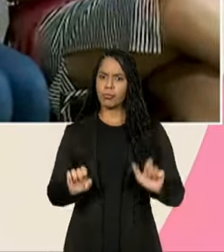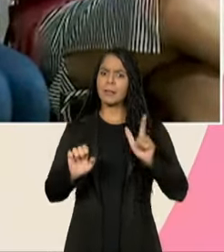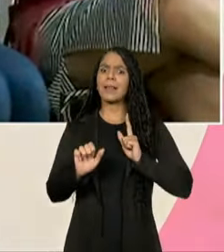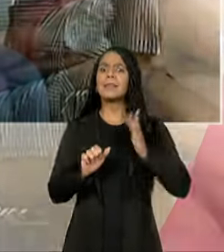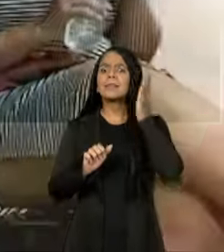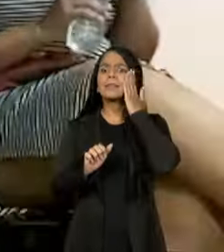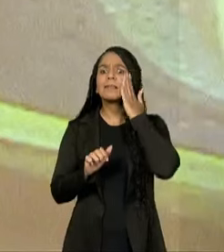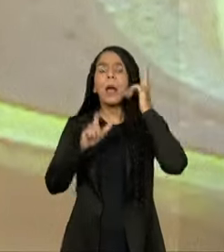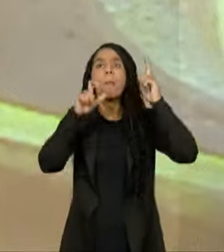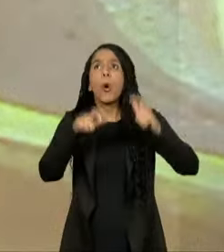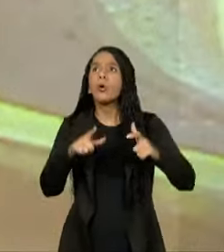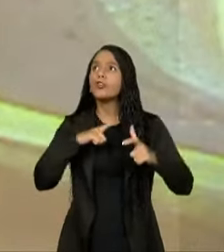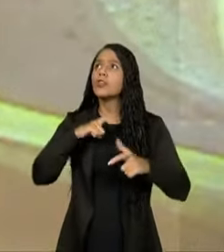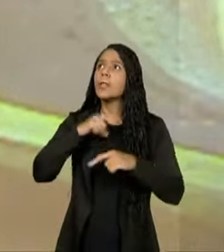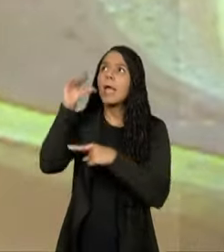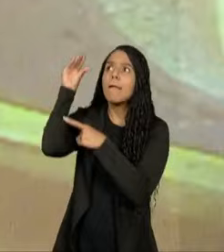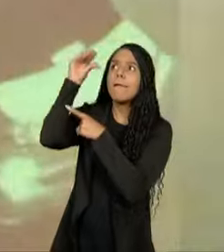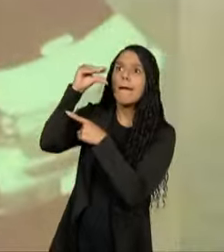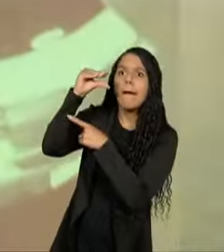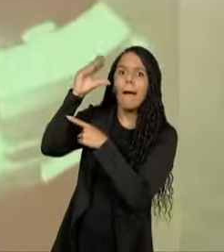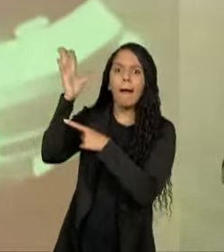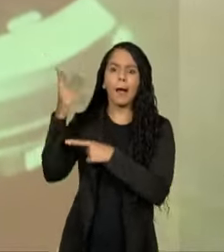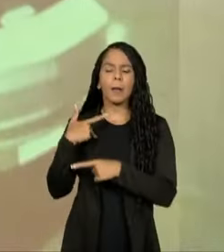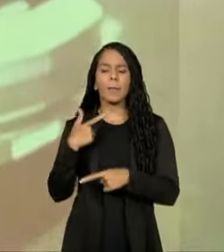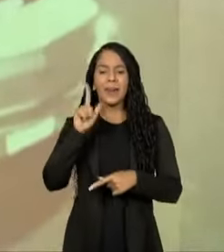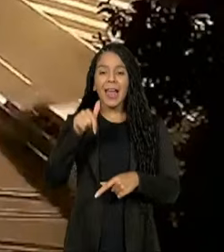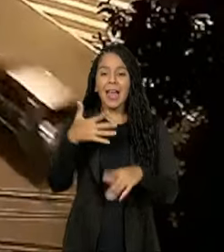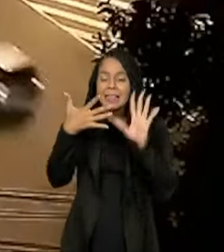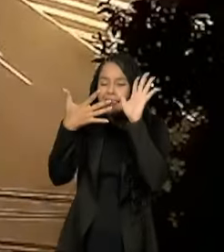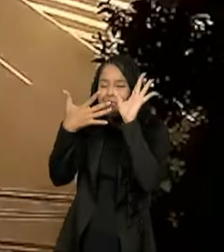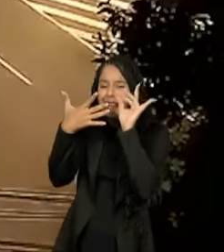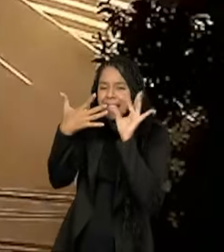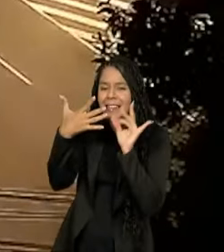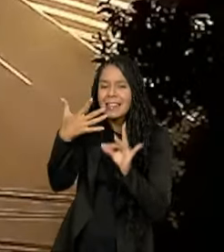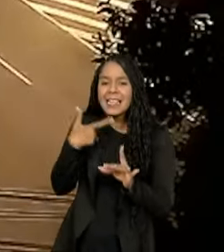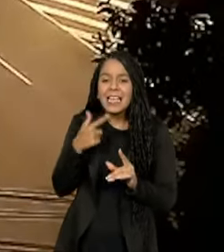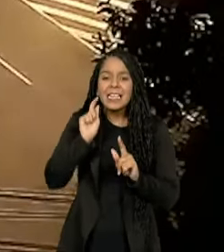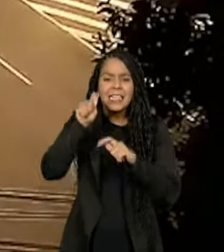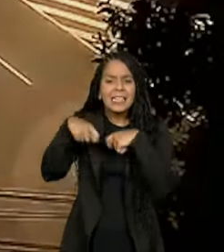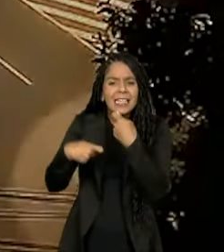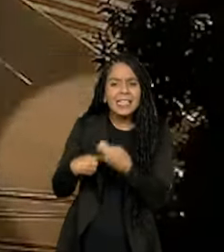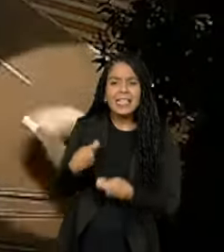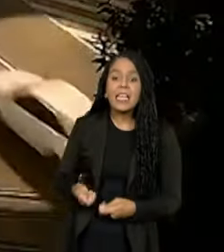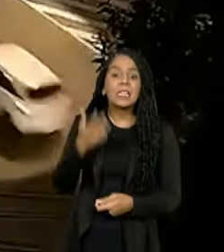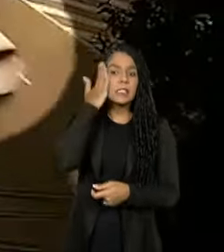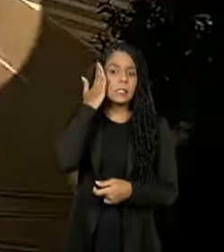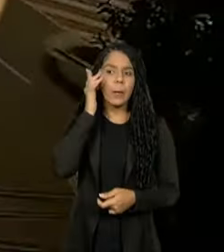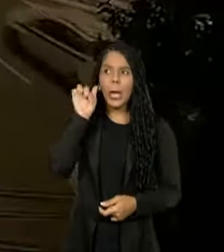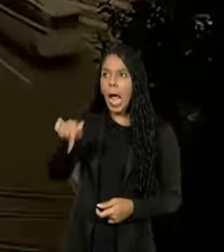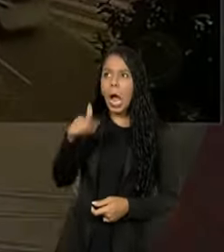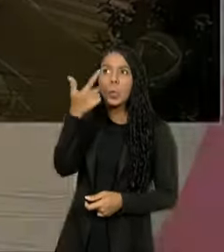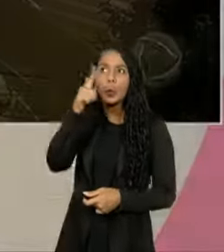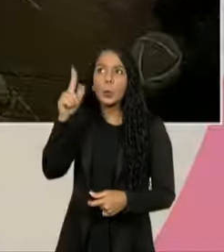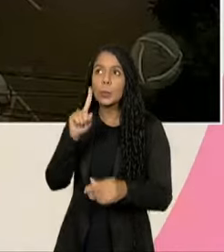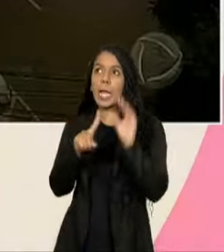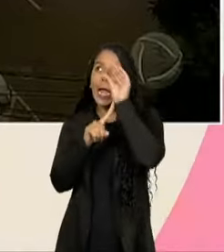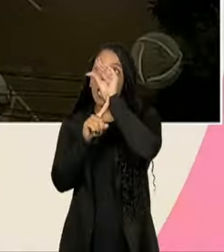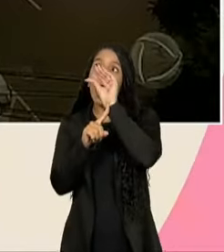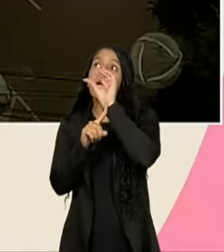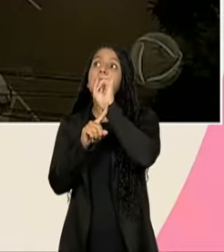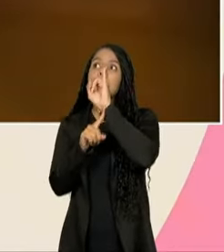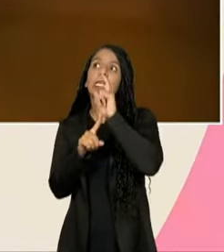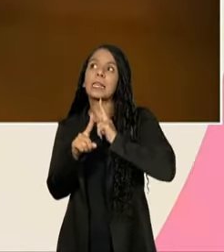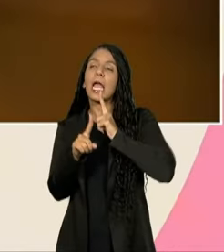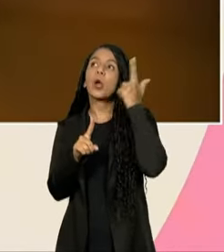Isso é armação, isso é muito caro, claro. Eles vão no nível de detalhe de saber ou ali não tem câmera, ou se tem, eu consigo tirar. A gente está